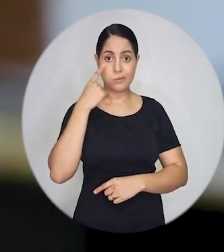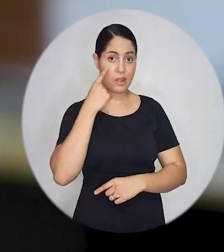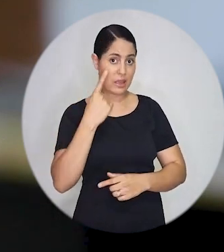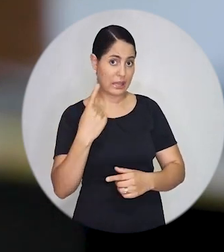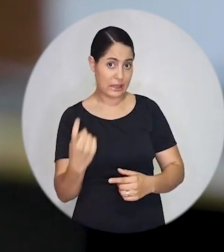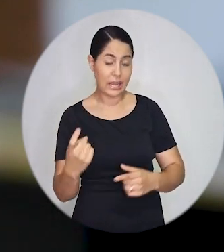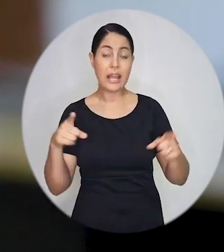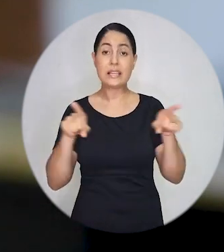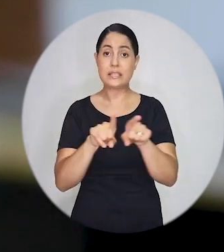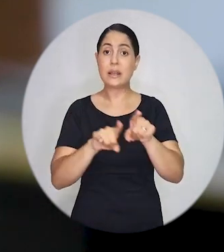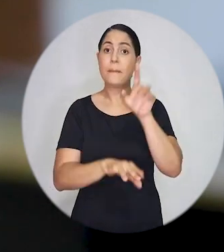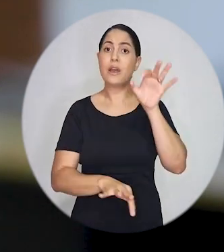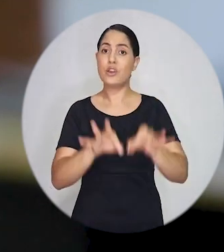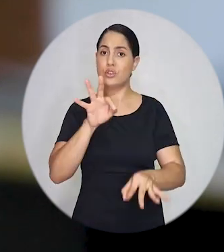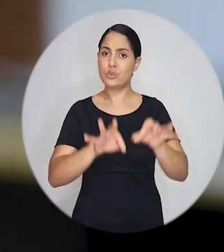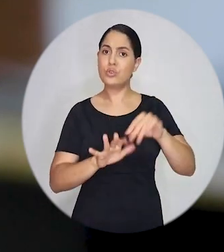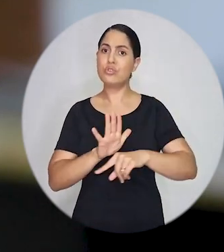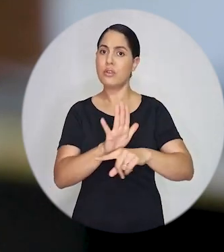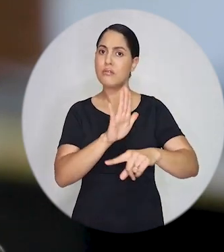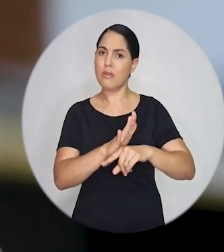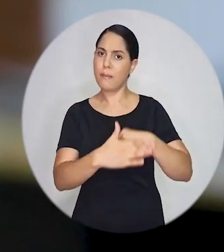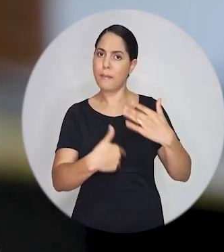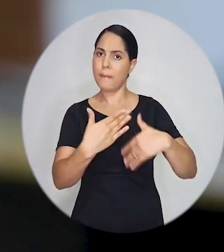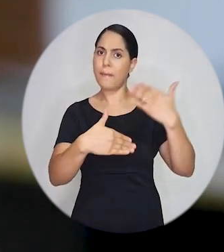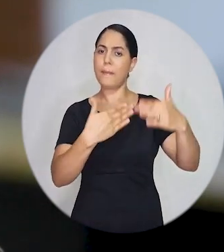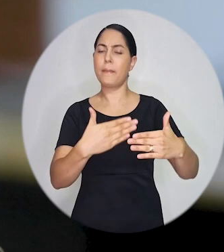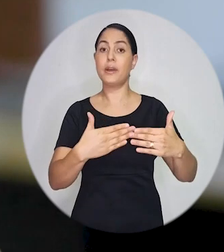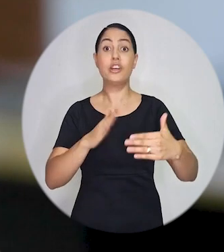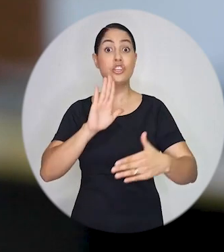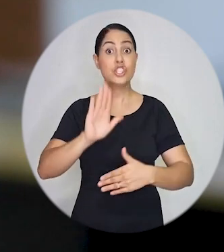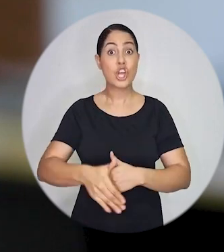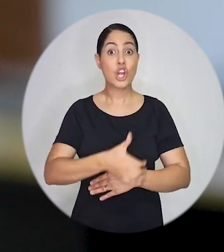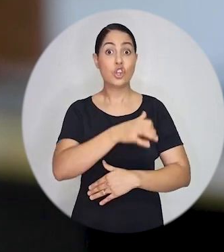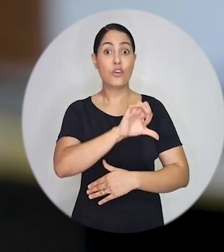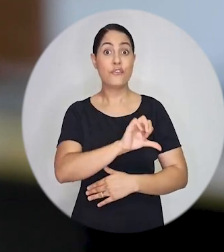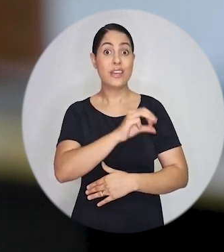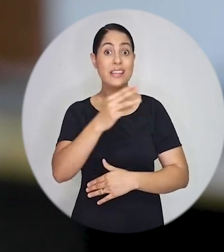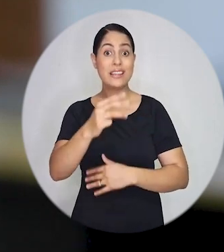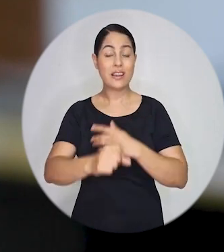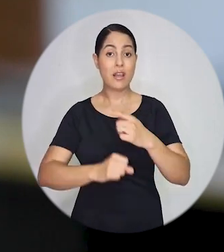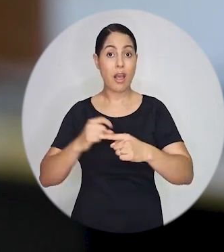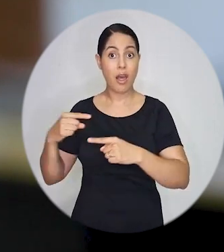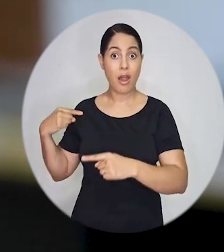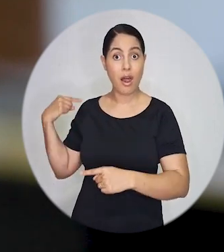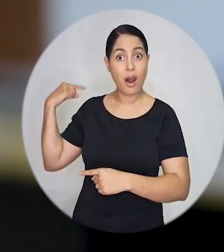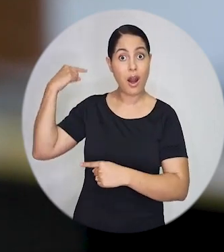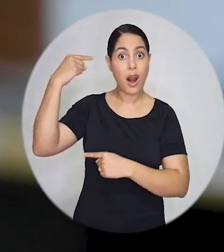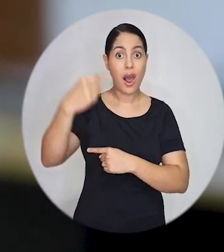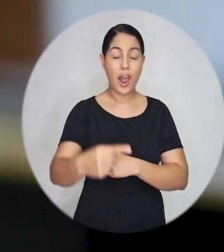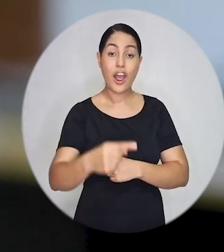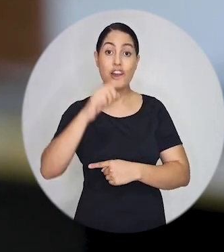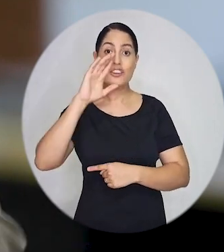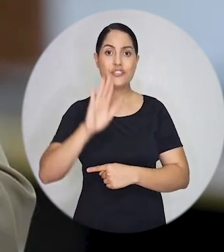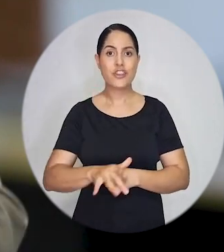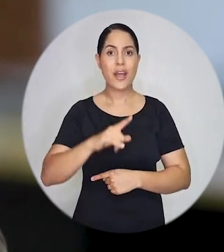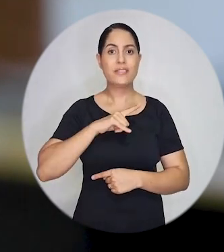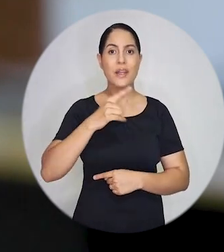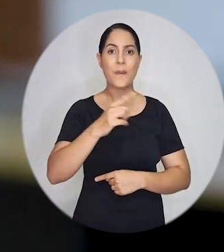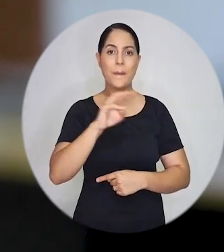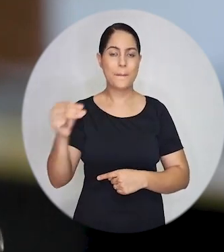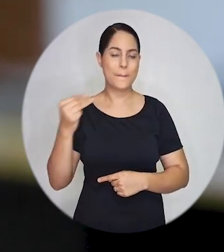e viabilizar o melhor funcionamento da justiça. Hoje, 93 anos depois, a OAB comemora a data junto aos mais